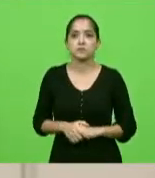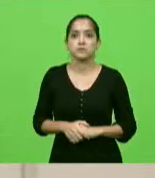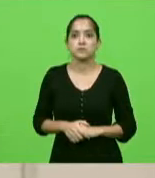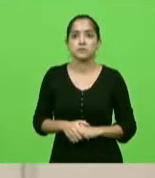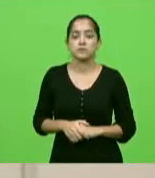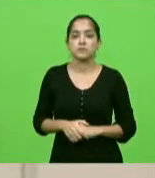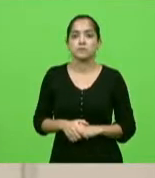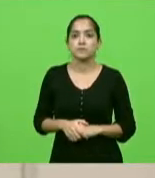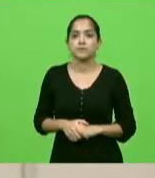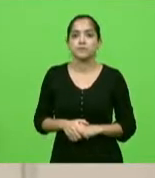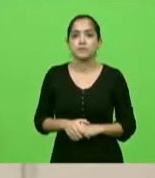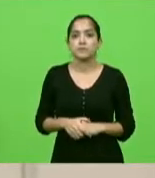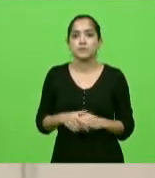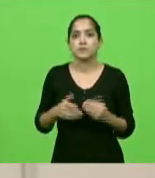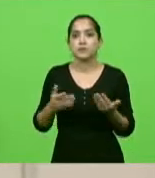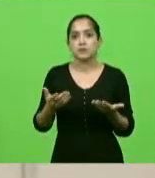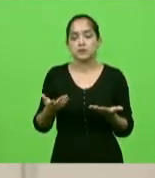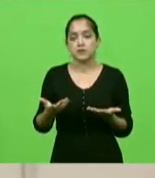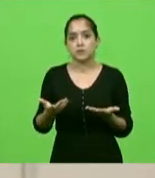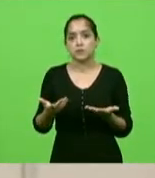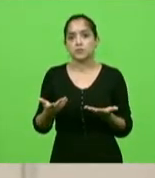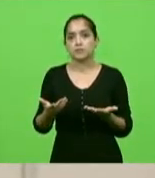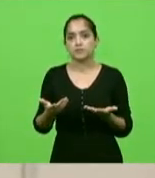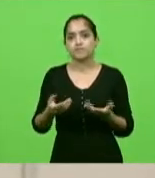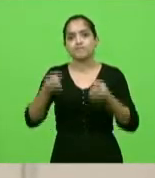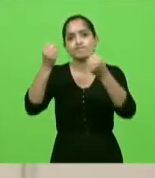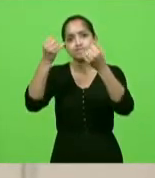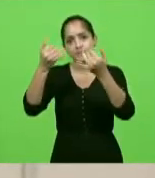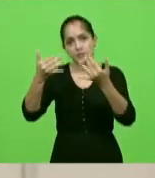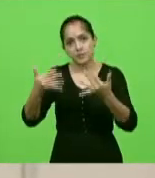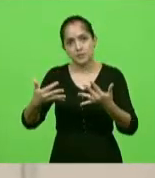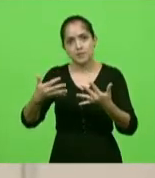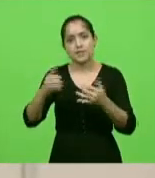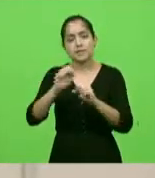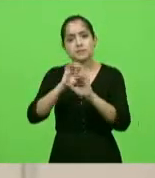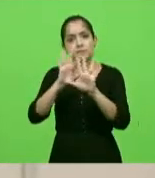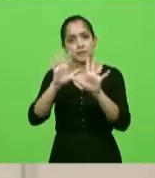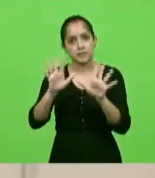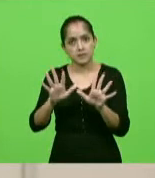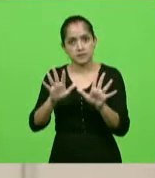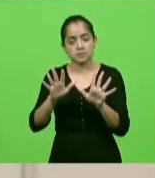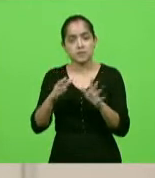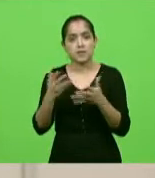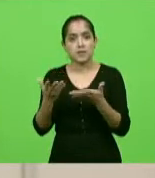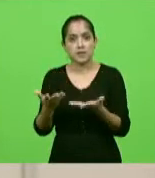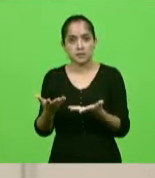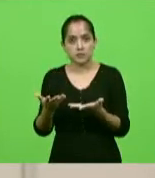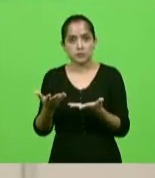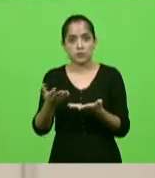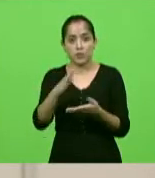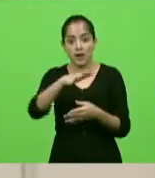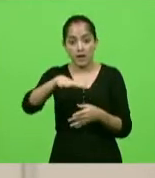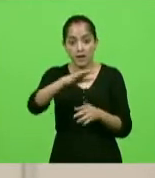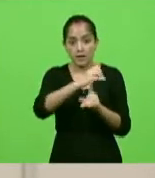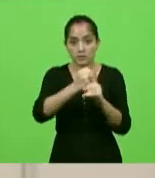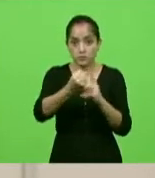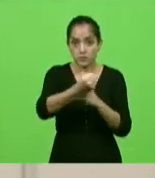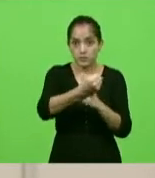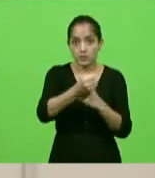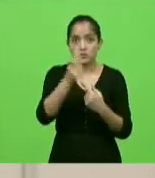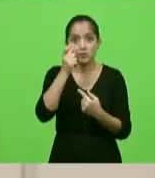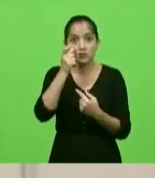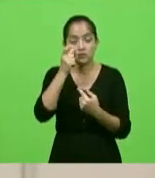Penso, mister, fazer este esclarecimento, notadamente à sociedade que